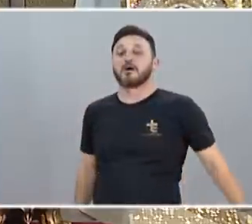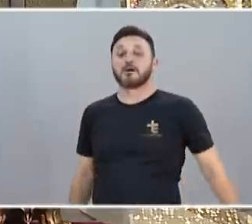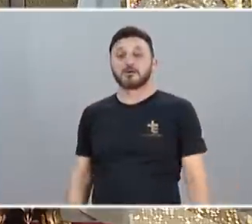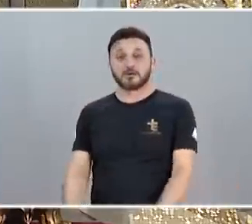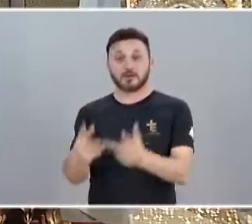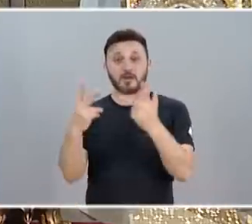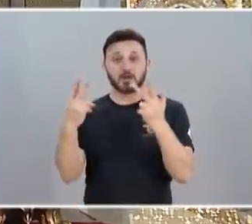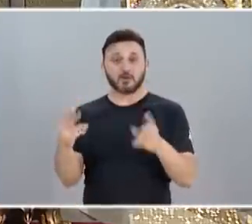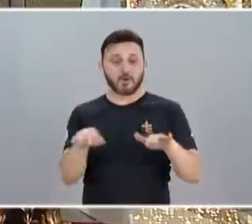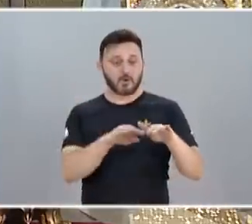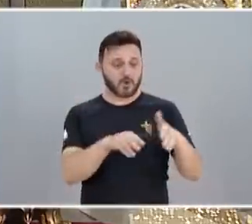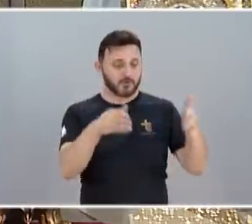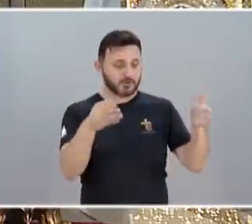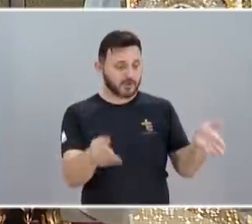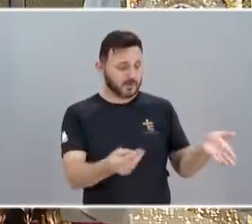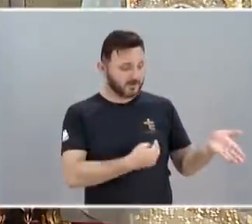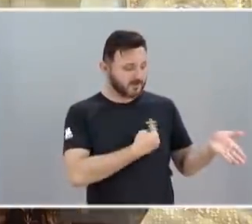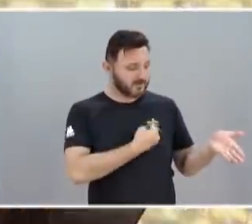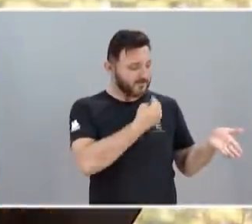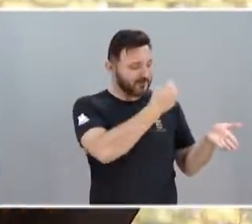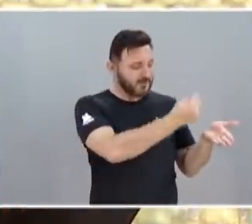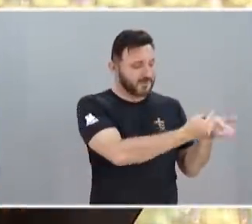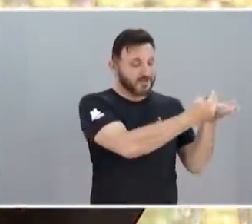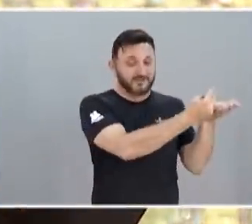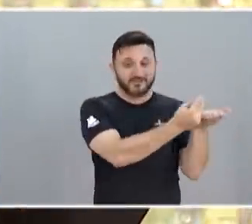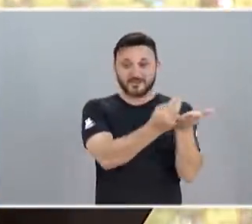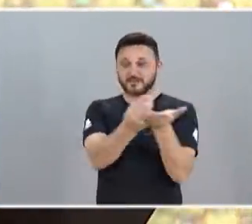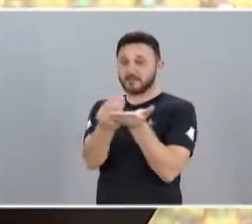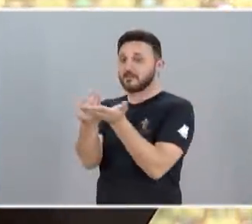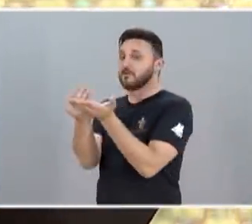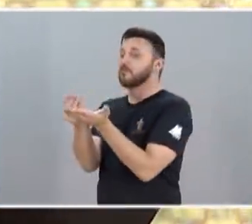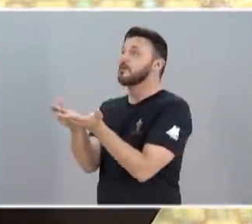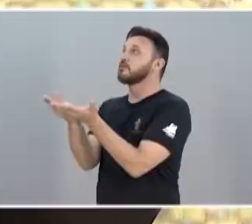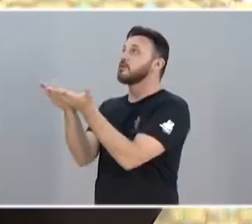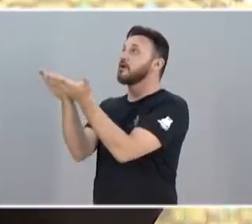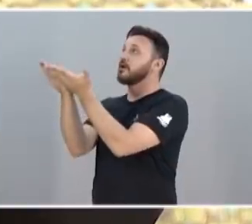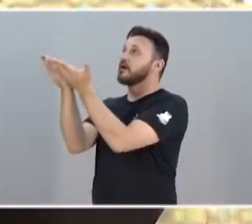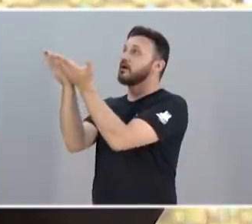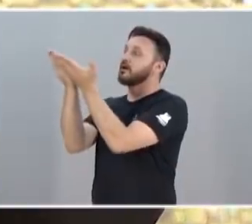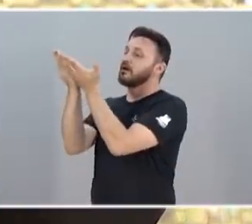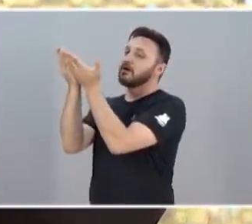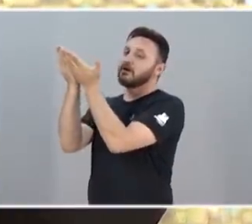entregar como oferta viva em Teu